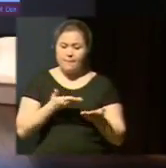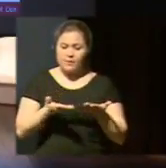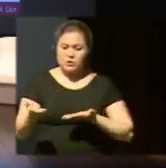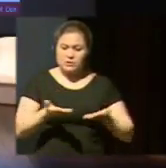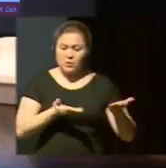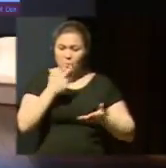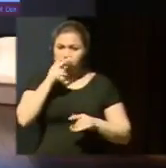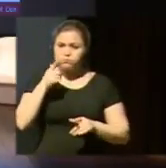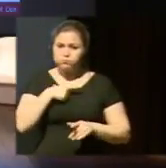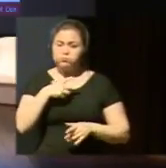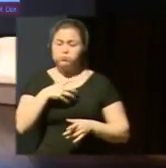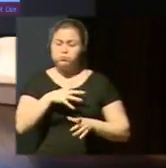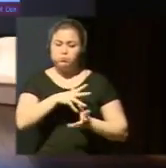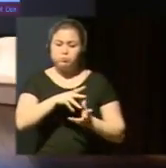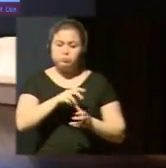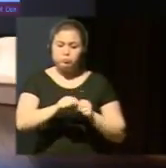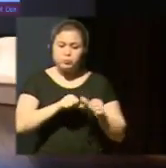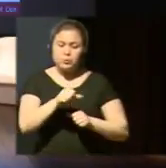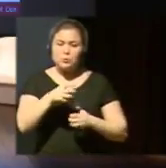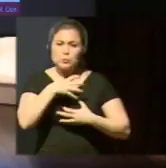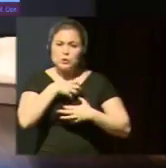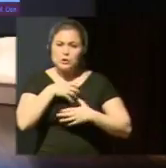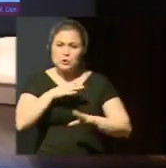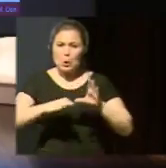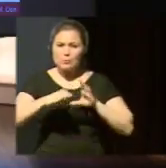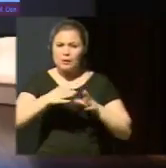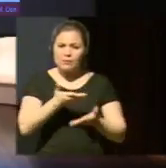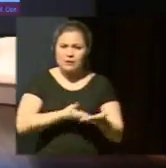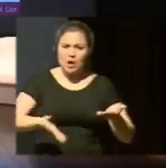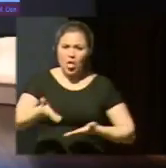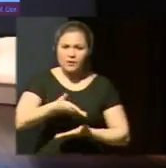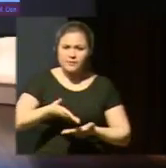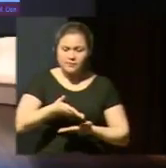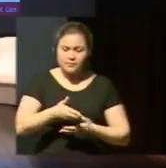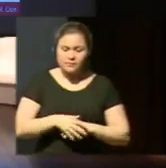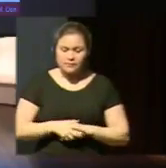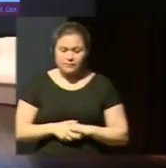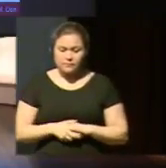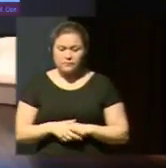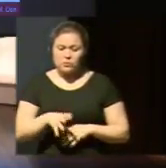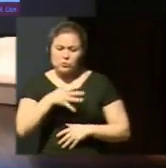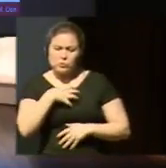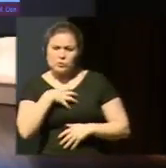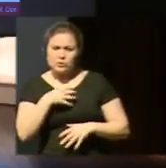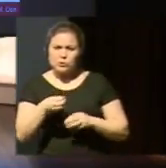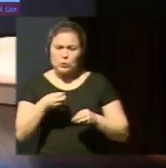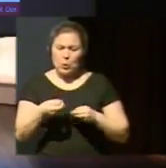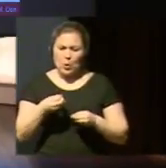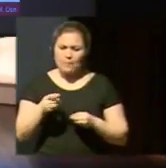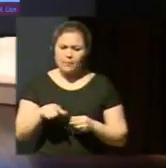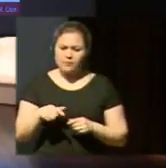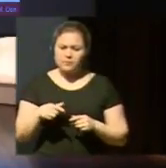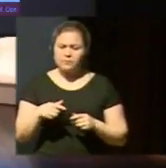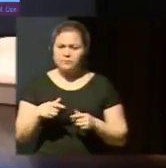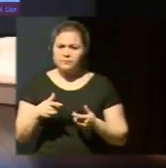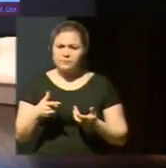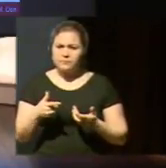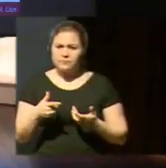muda a forma como comunicamos entre nós. A forma como somos móveis,